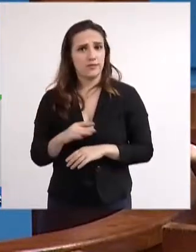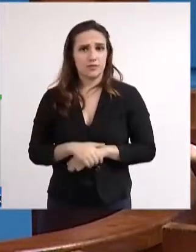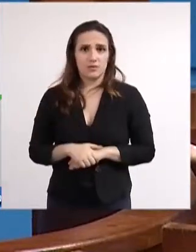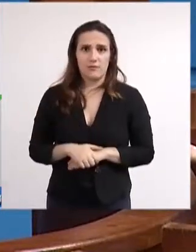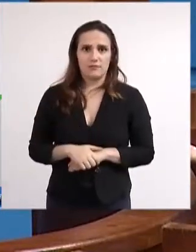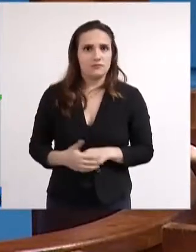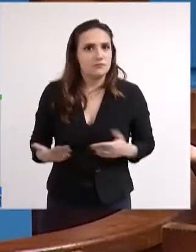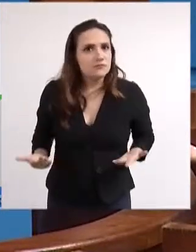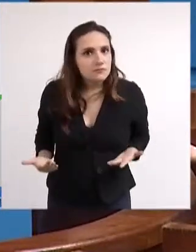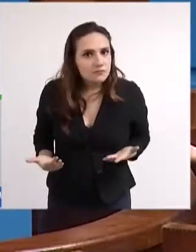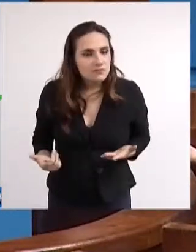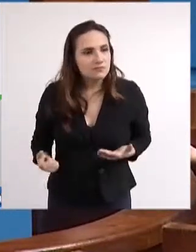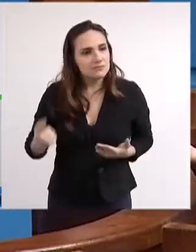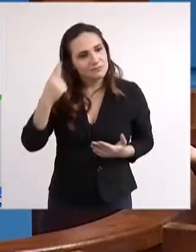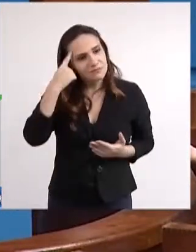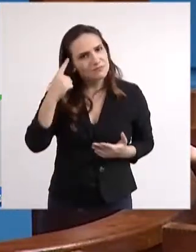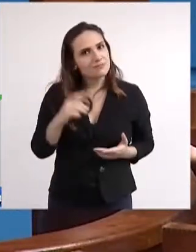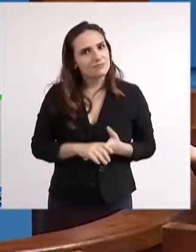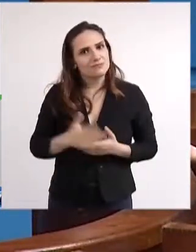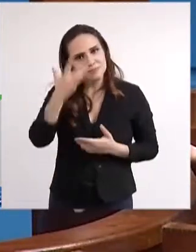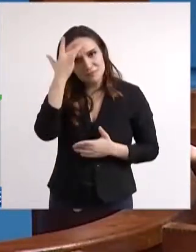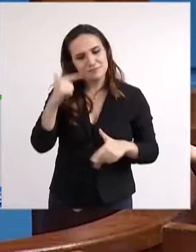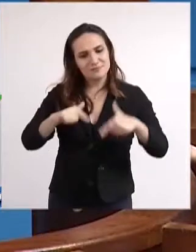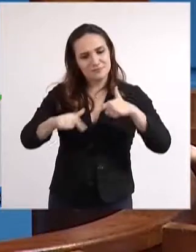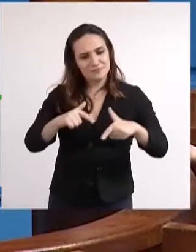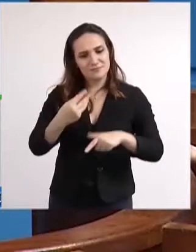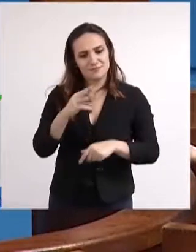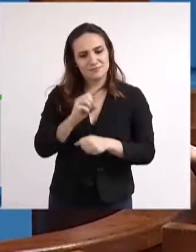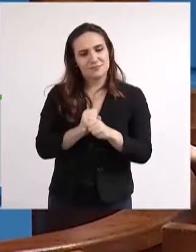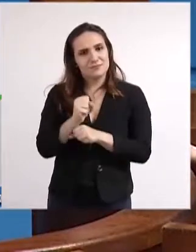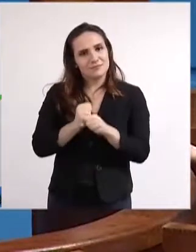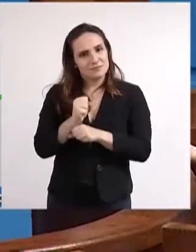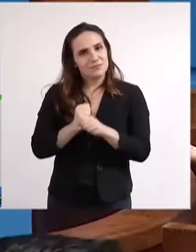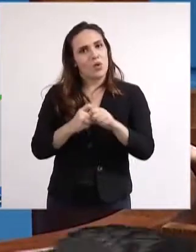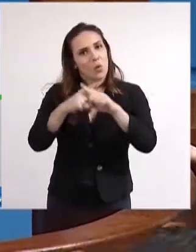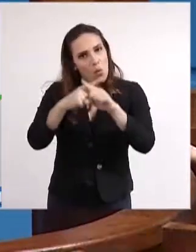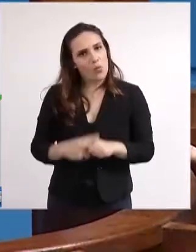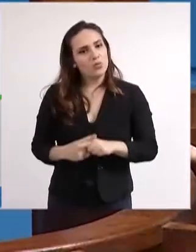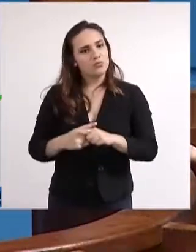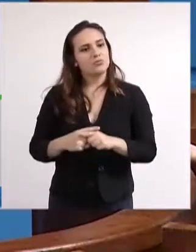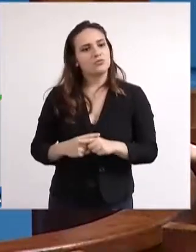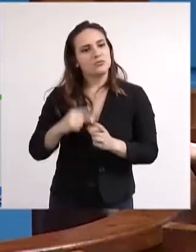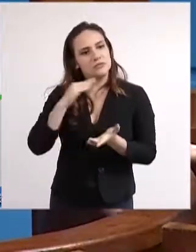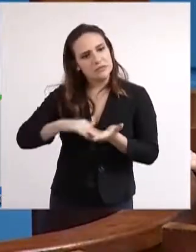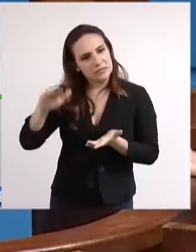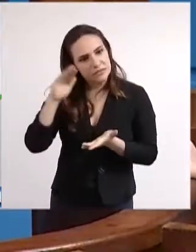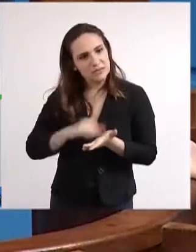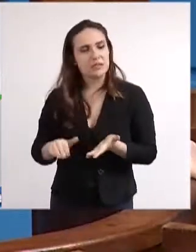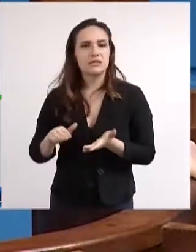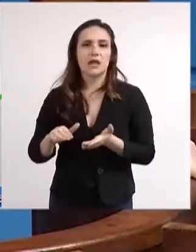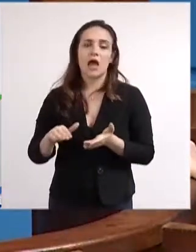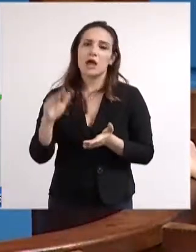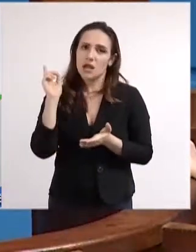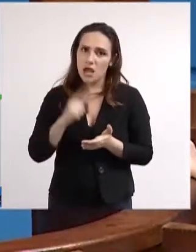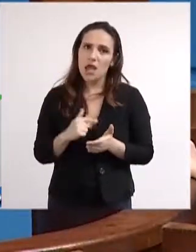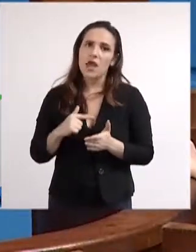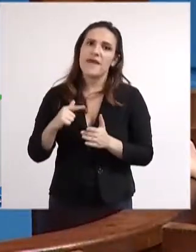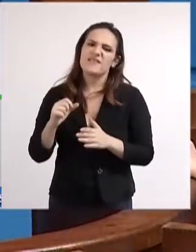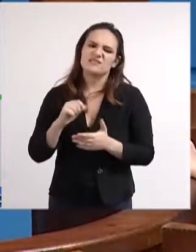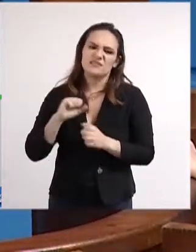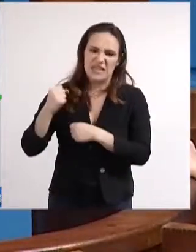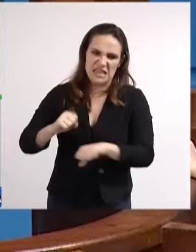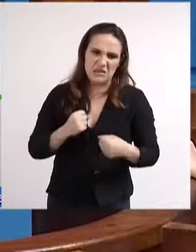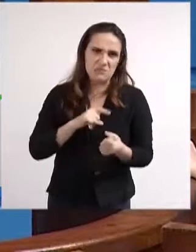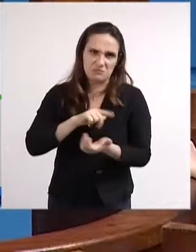a pessoa trabalha 30 anos no Estado como servidor administrativo e